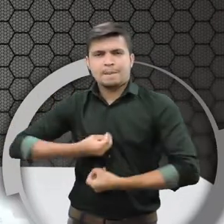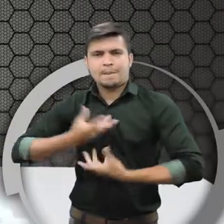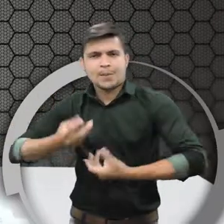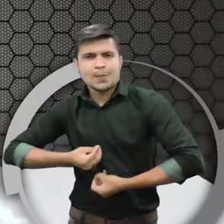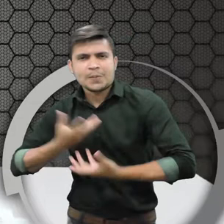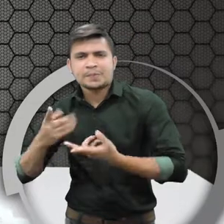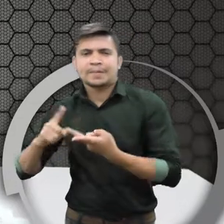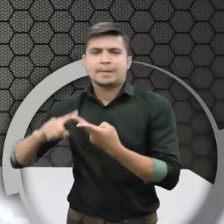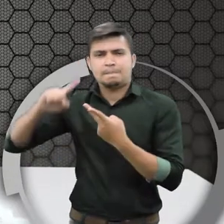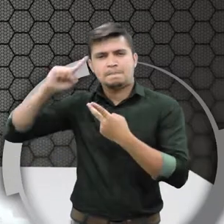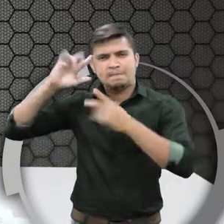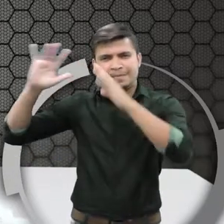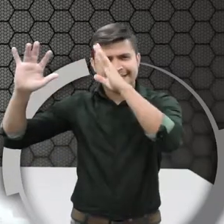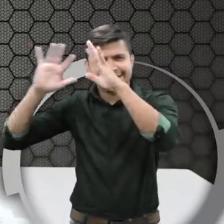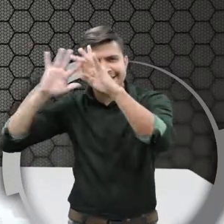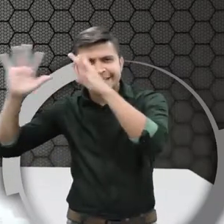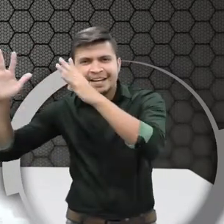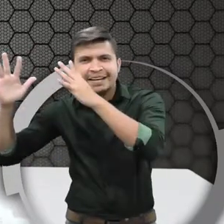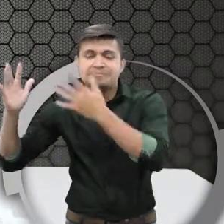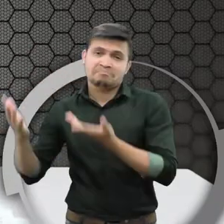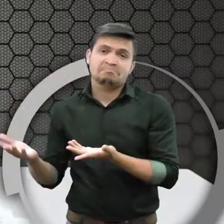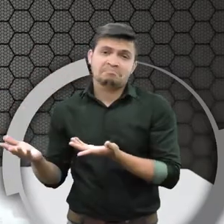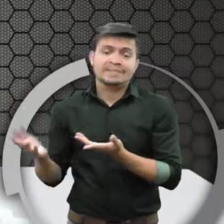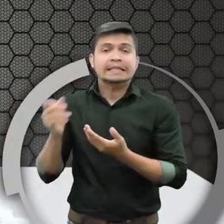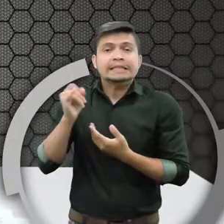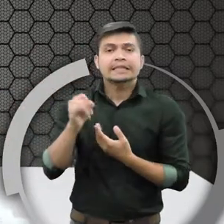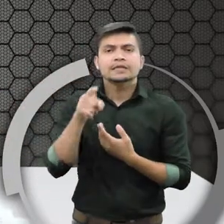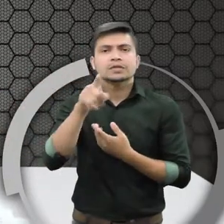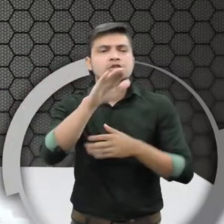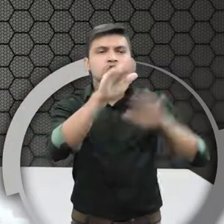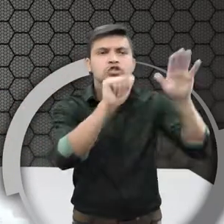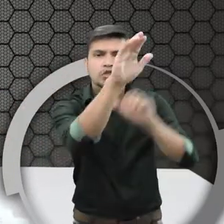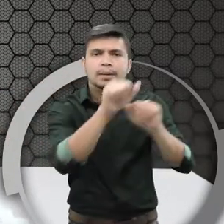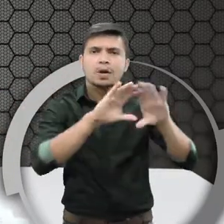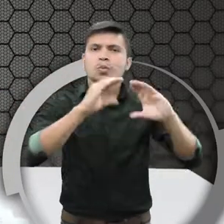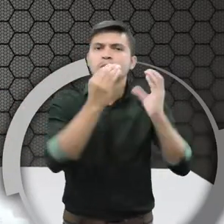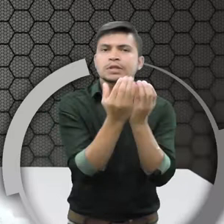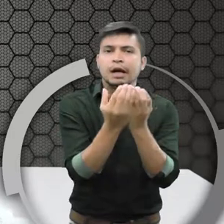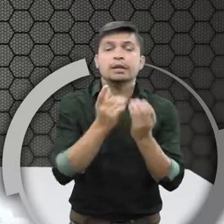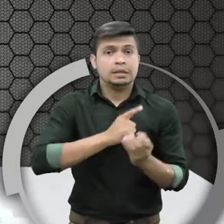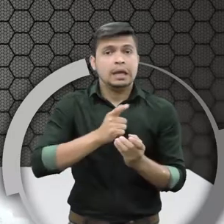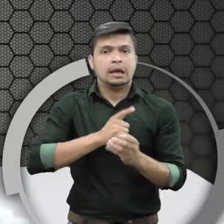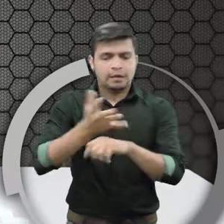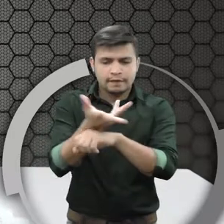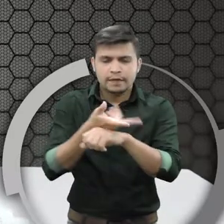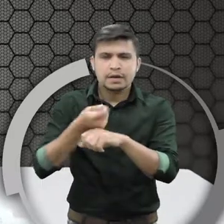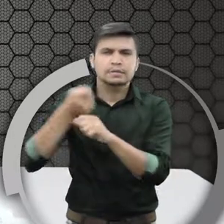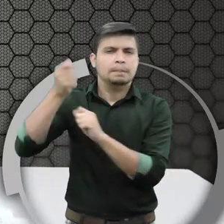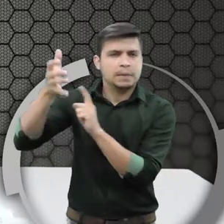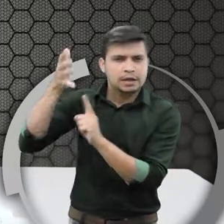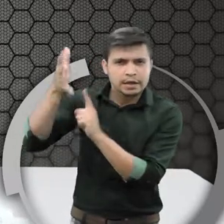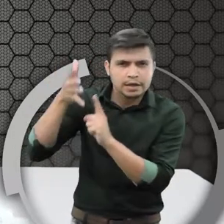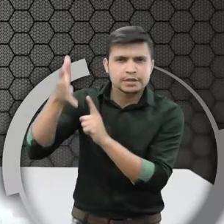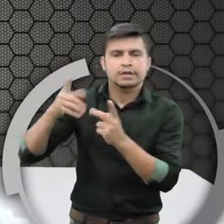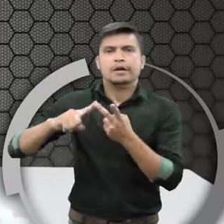gente pode fazer meditação. Que tal, inclusive, convidar a comunidade para fazer palestras, convidar um poeta